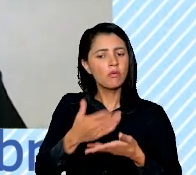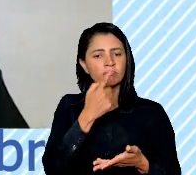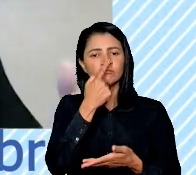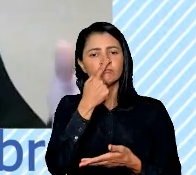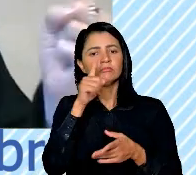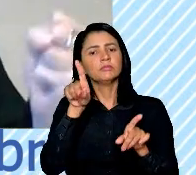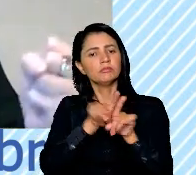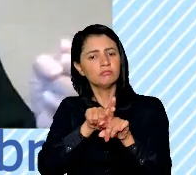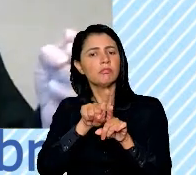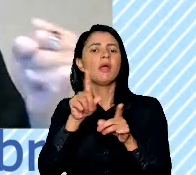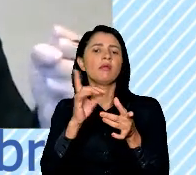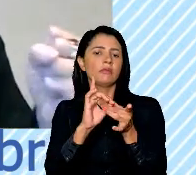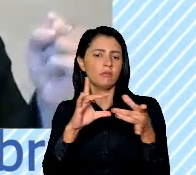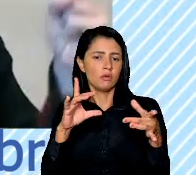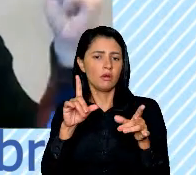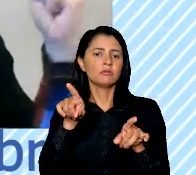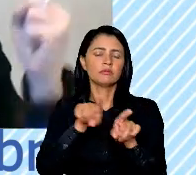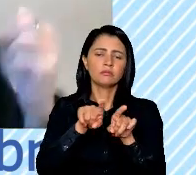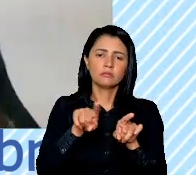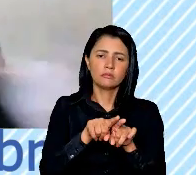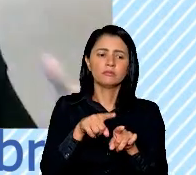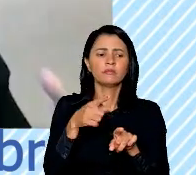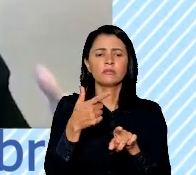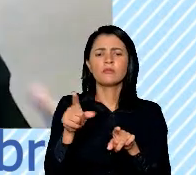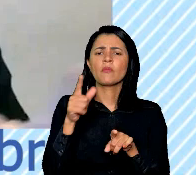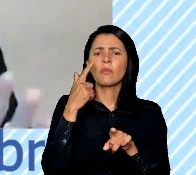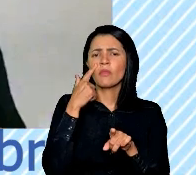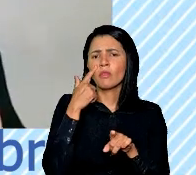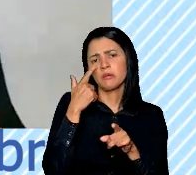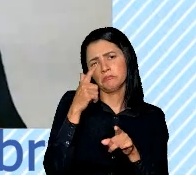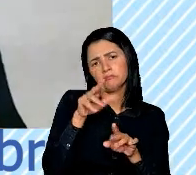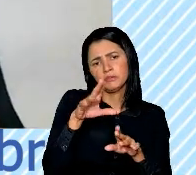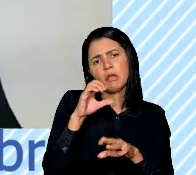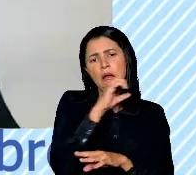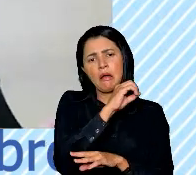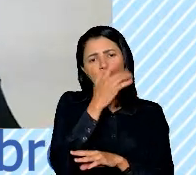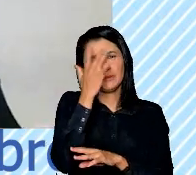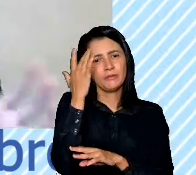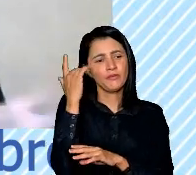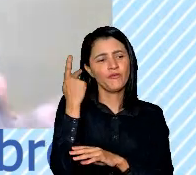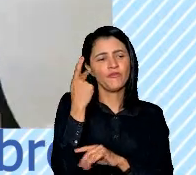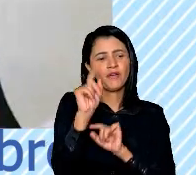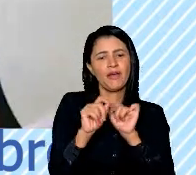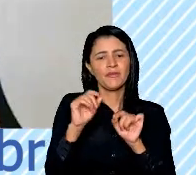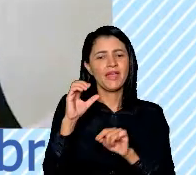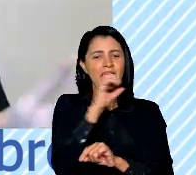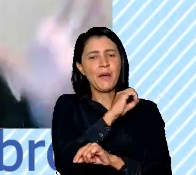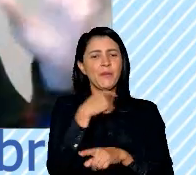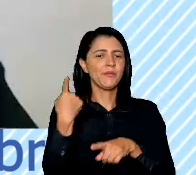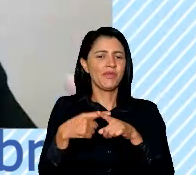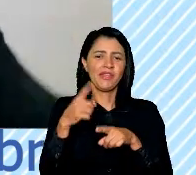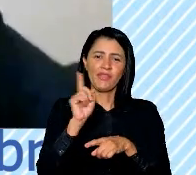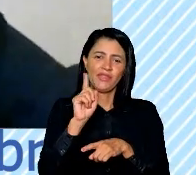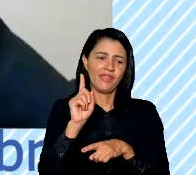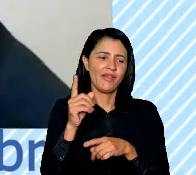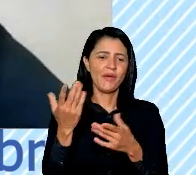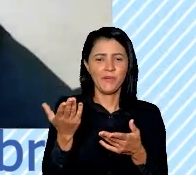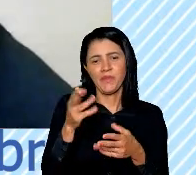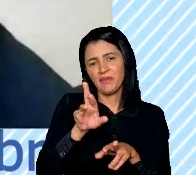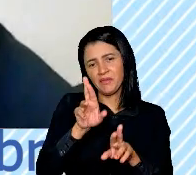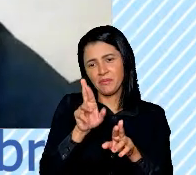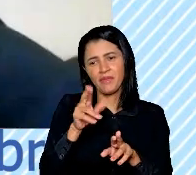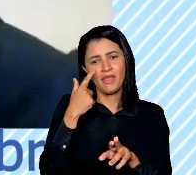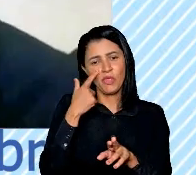democrática. Eu queria trazer, espero que seja breve, todo mundo quando diz que vai ser breve é porque não vai, mas eu espero, estou aqui com